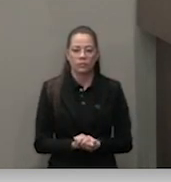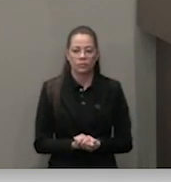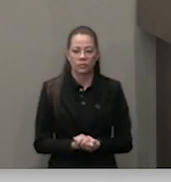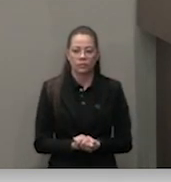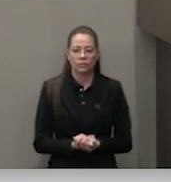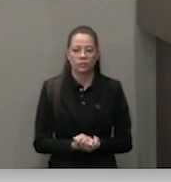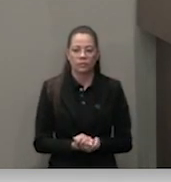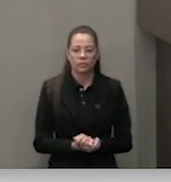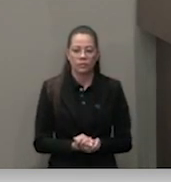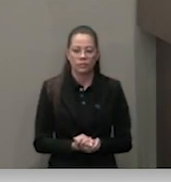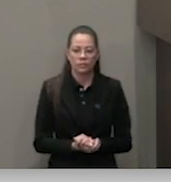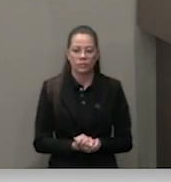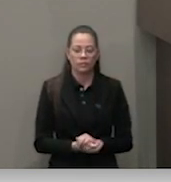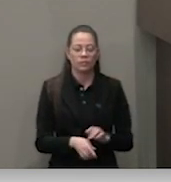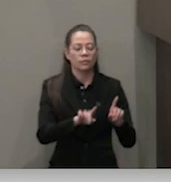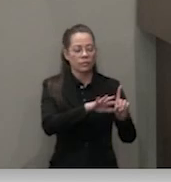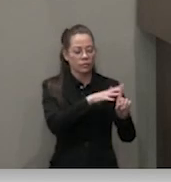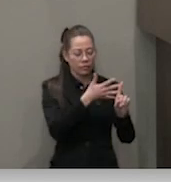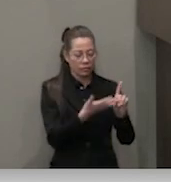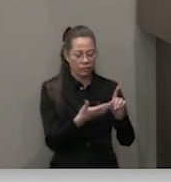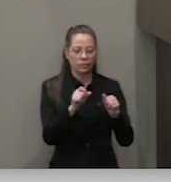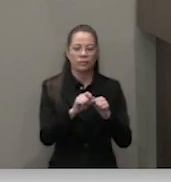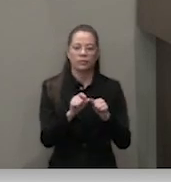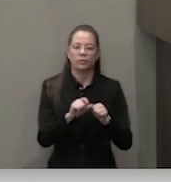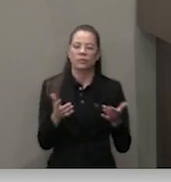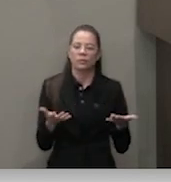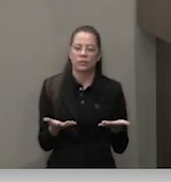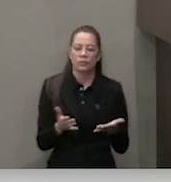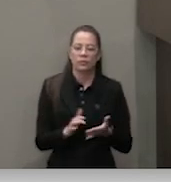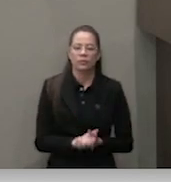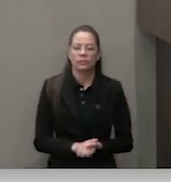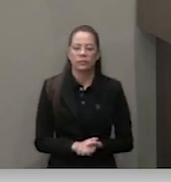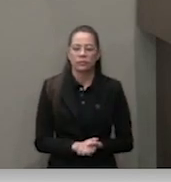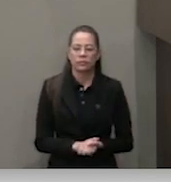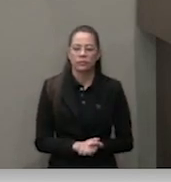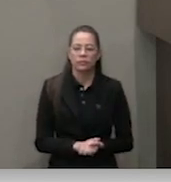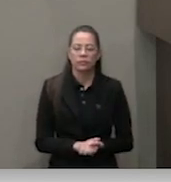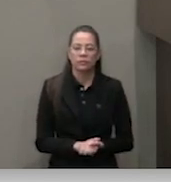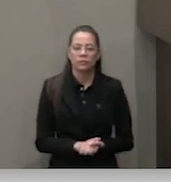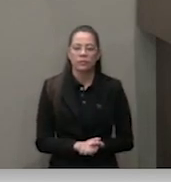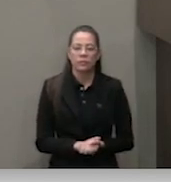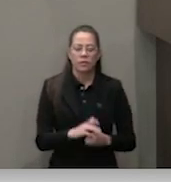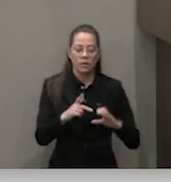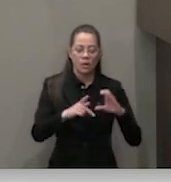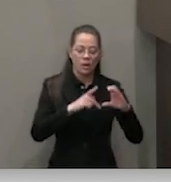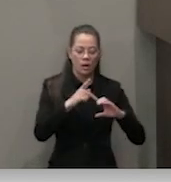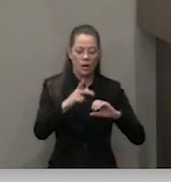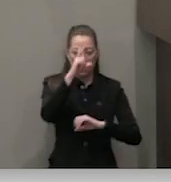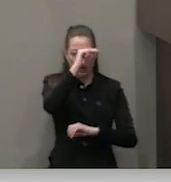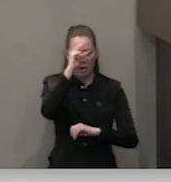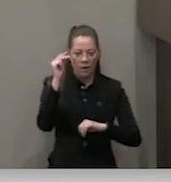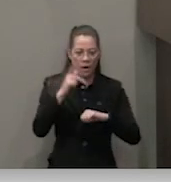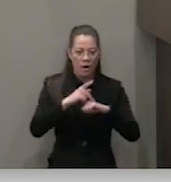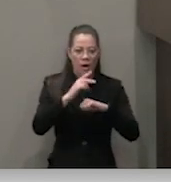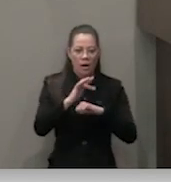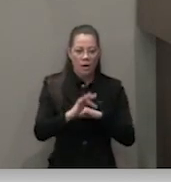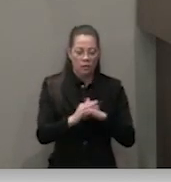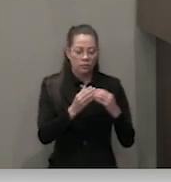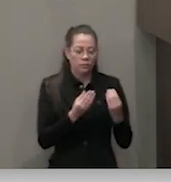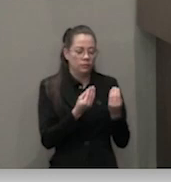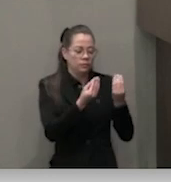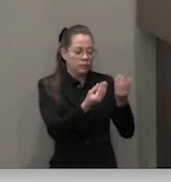homenagens de honra ao mérito realizadas honra ao mérito a Câmara Municipal de Passo Fundo